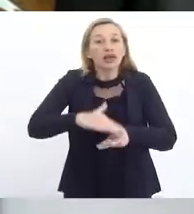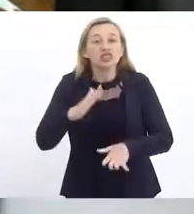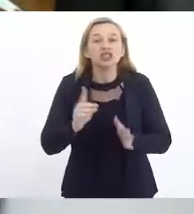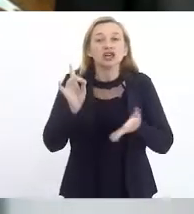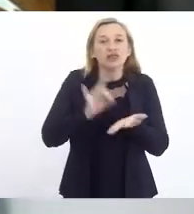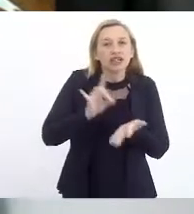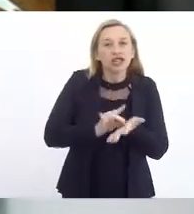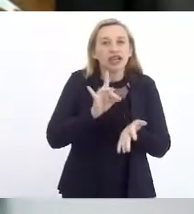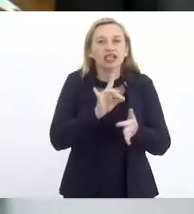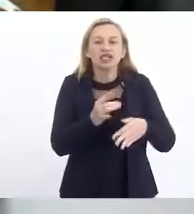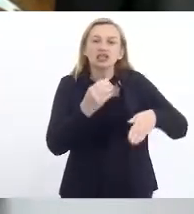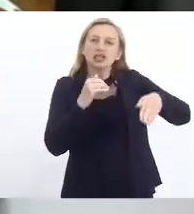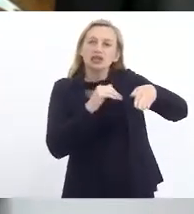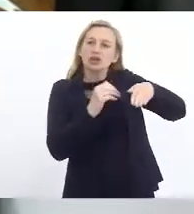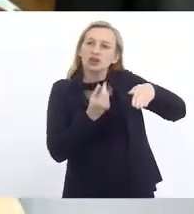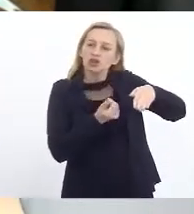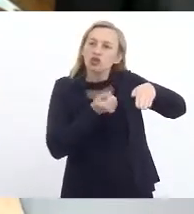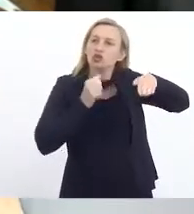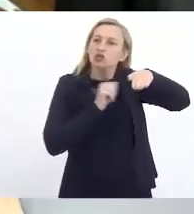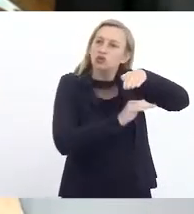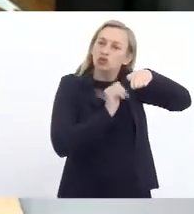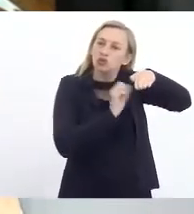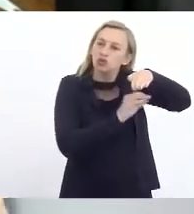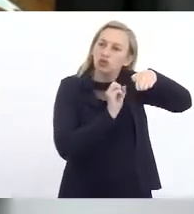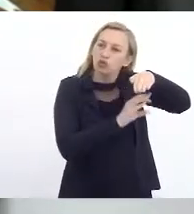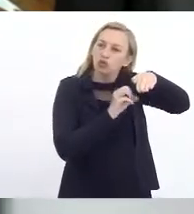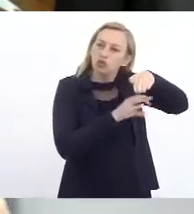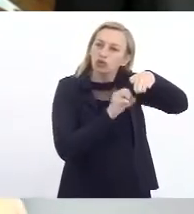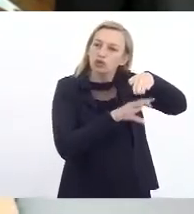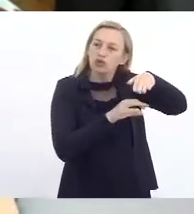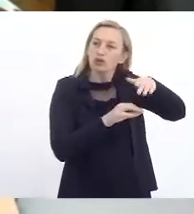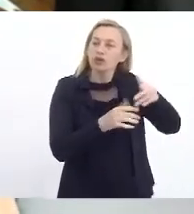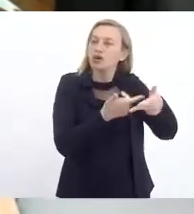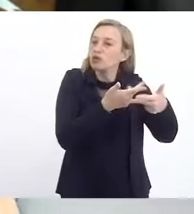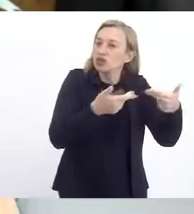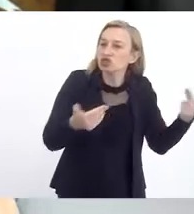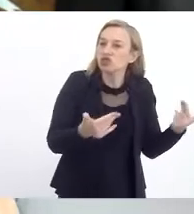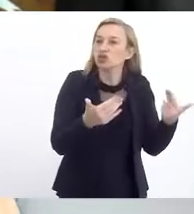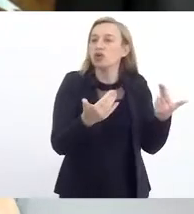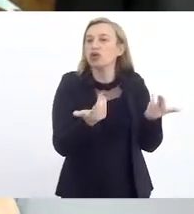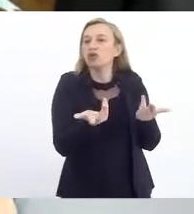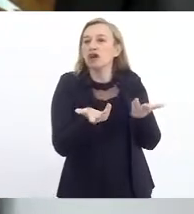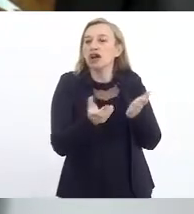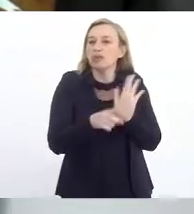verdade, esse fundo é para coisas novas, é para a diversificação da estrutura